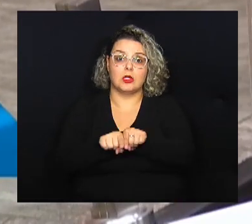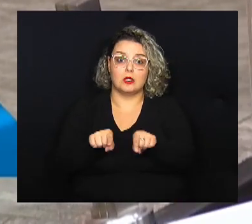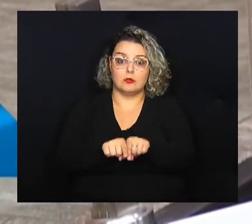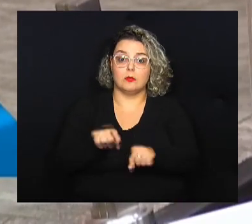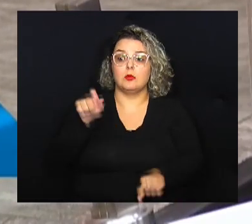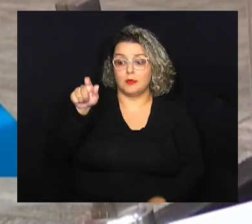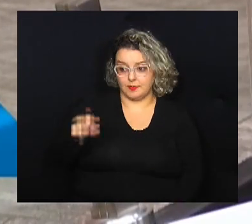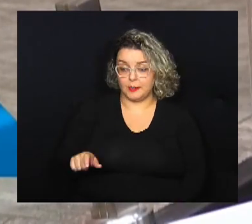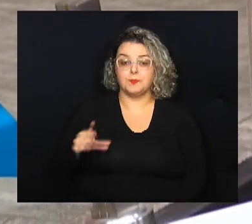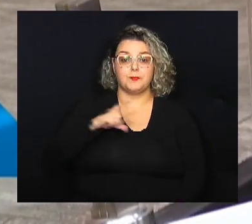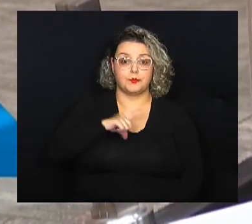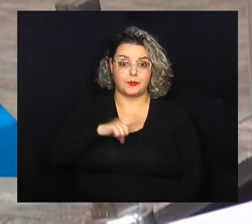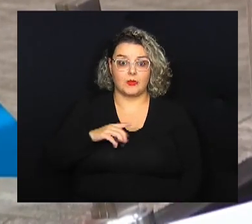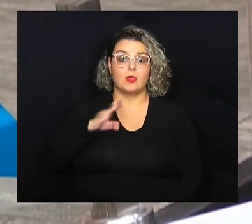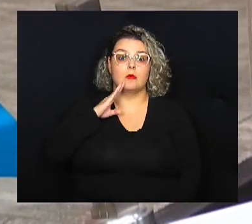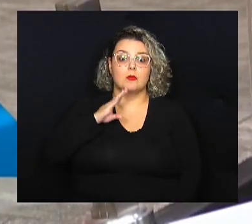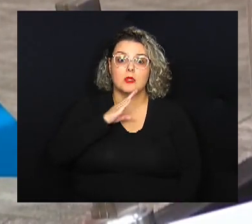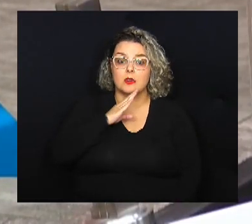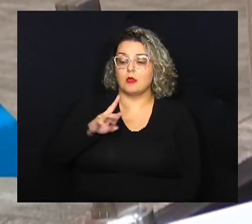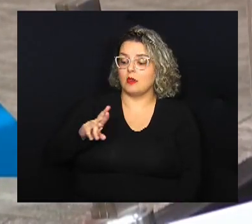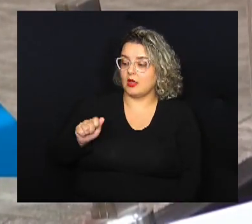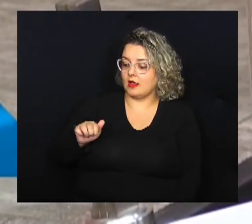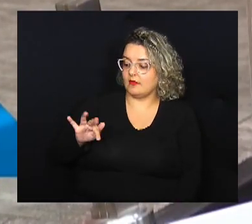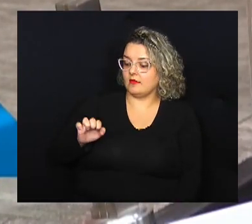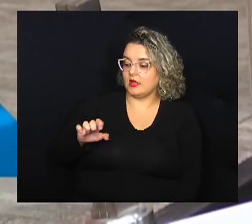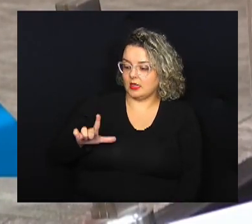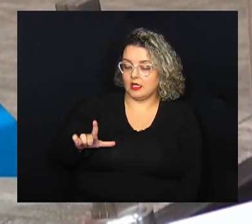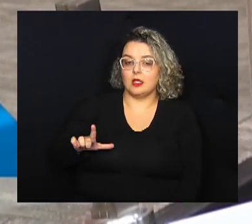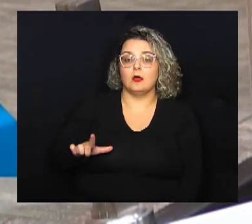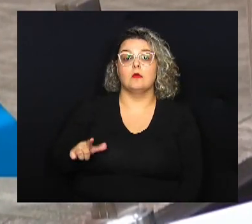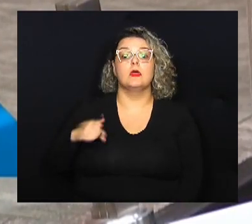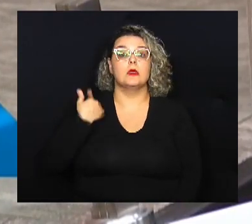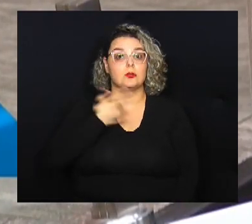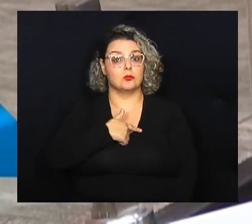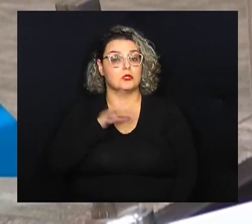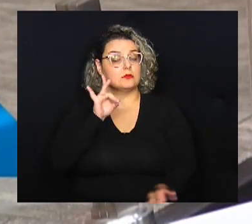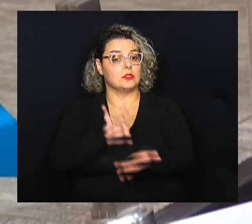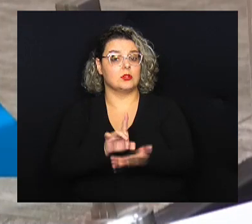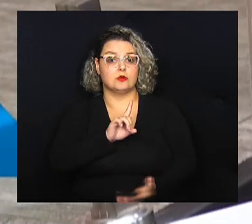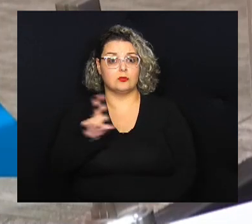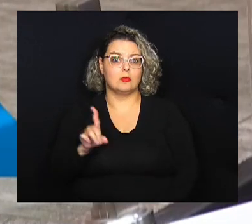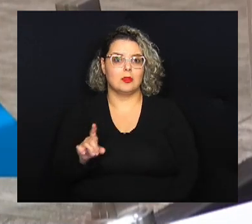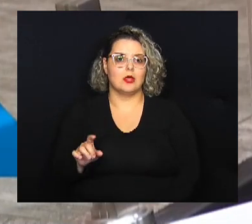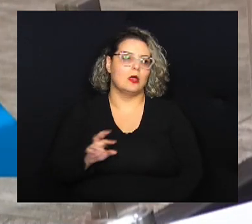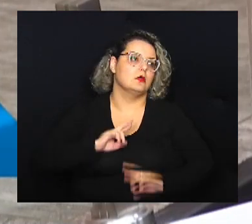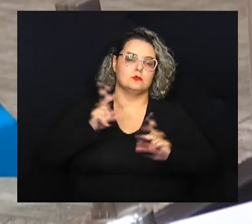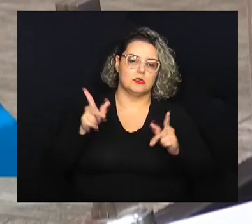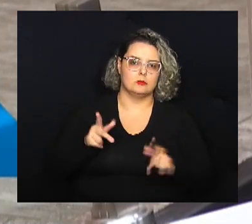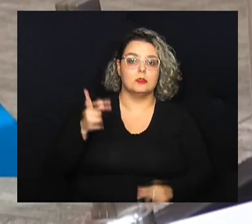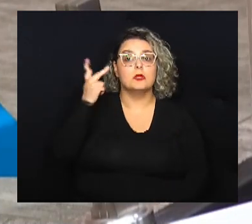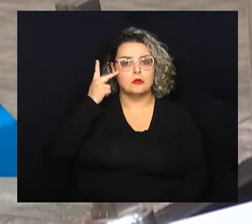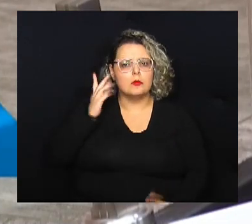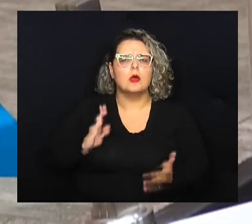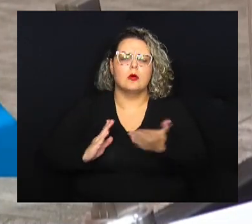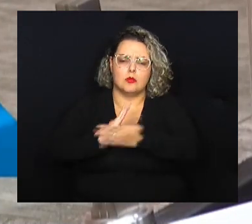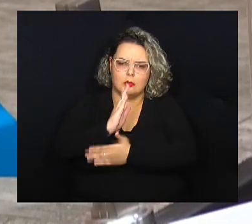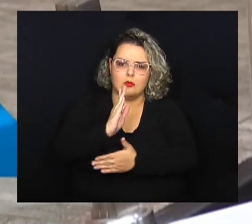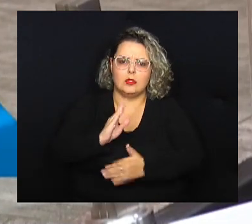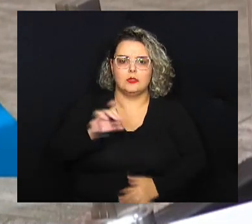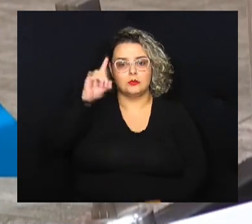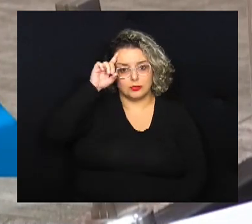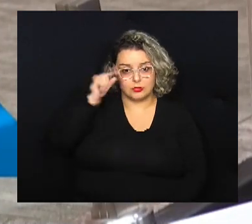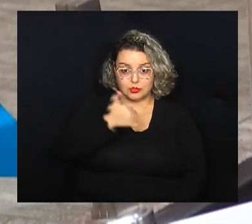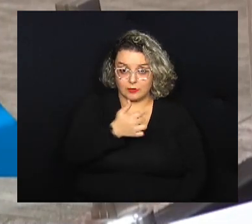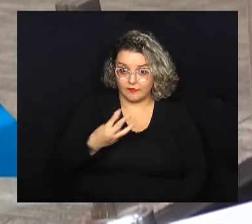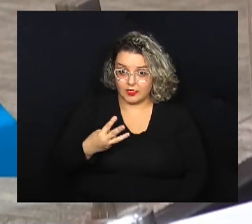que também tem bares, né, que é o Rafael Bressani. E a gente, na verdade, não está sendo algo inédito. São Paulo acabou de aprovar uma lei, agora no dia 23 de